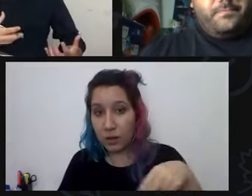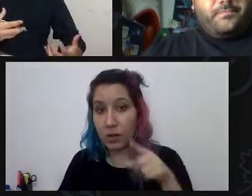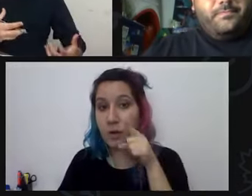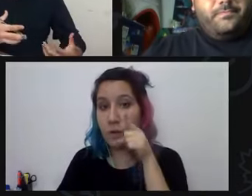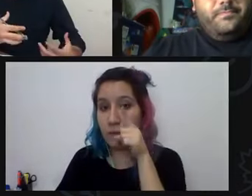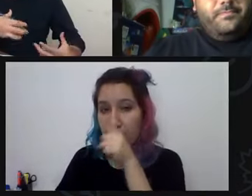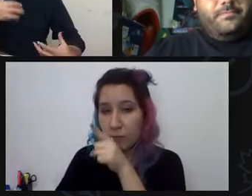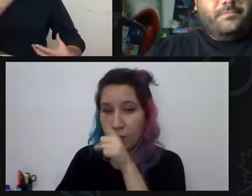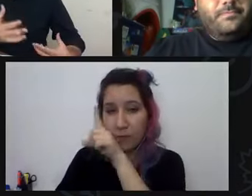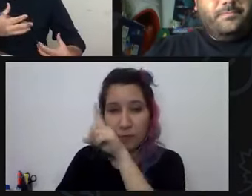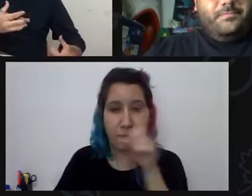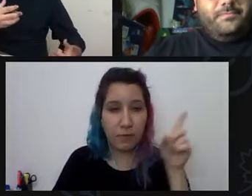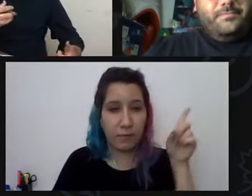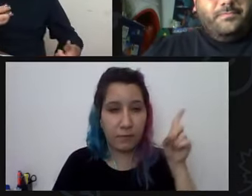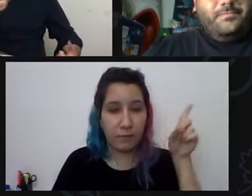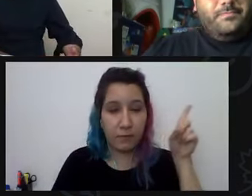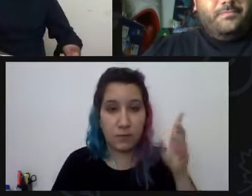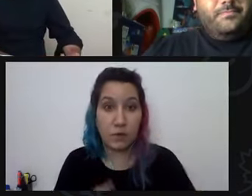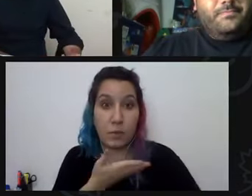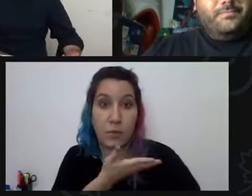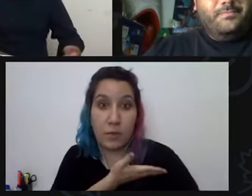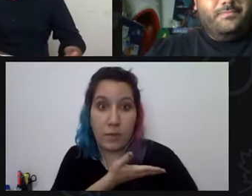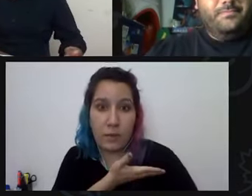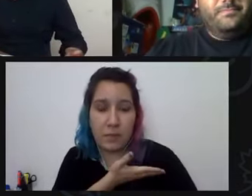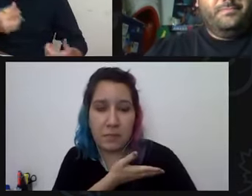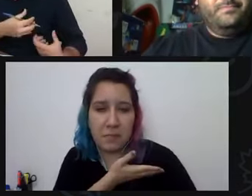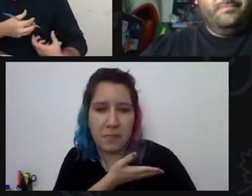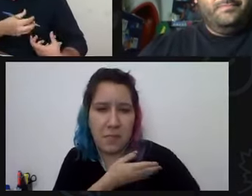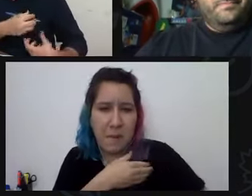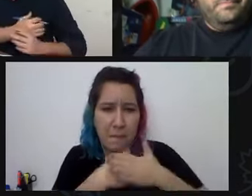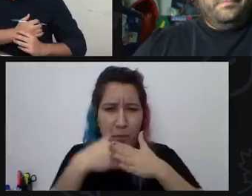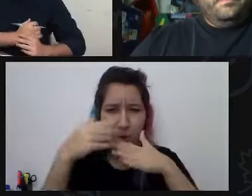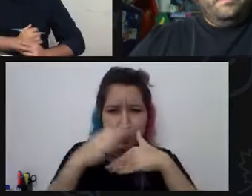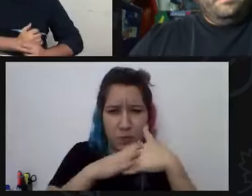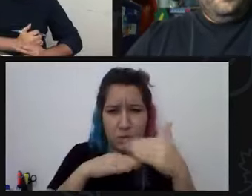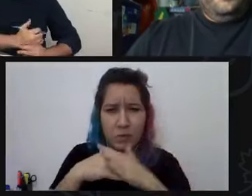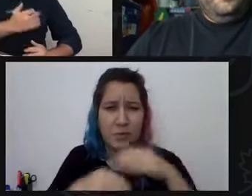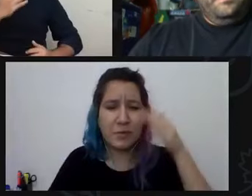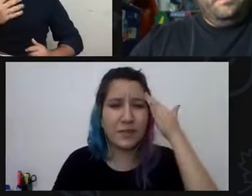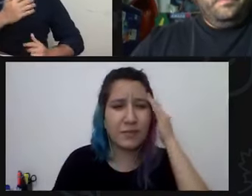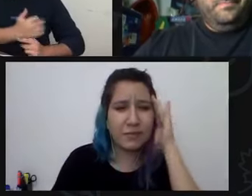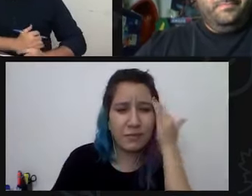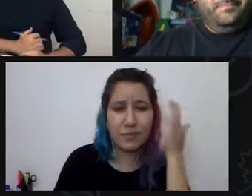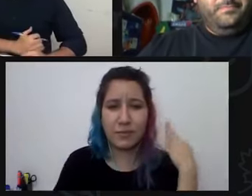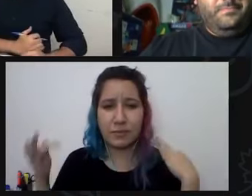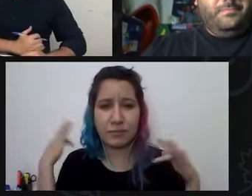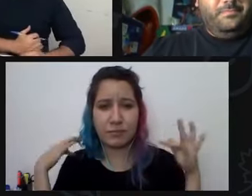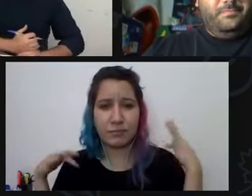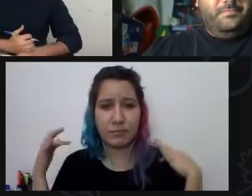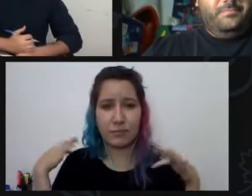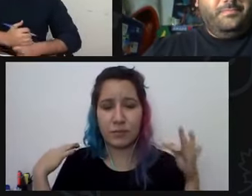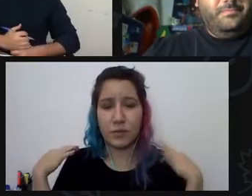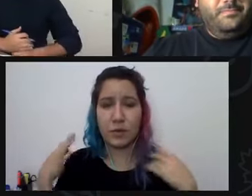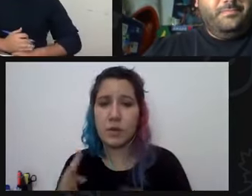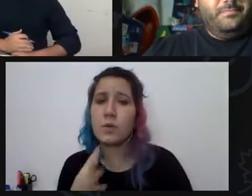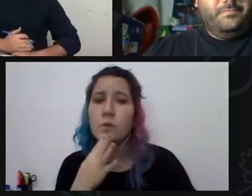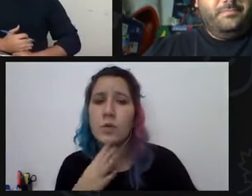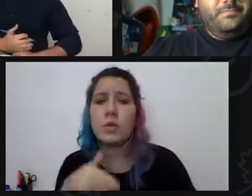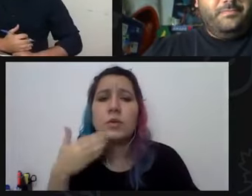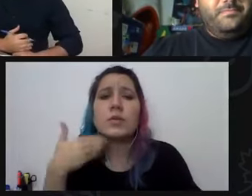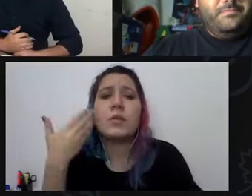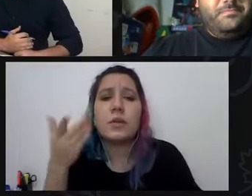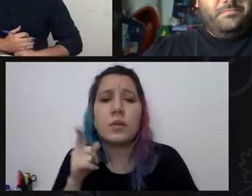nosso especialista do dia, é um amigo, antes de mais nada, mas é um cara que entende muito da temática de turismo. Para todo mundo te conhecer, quem é